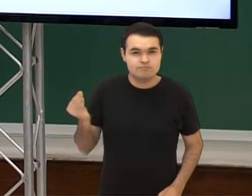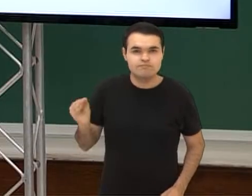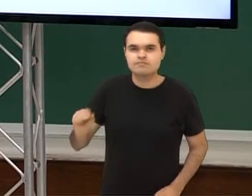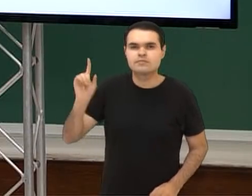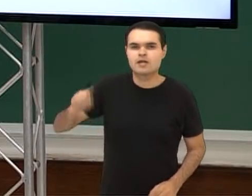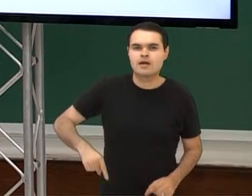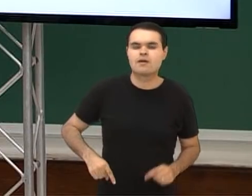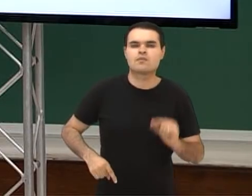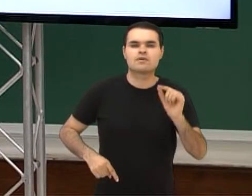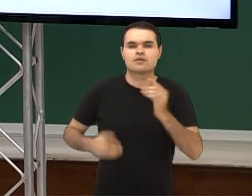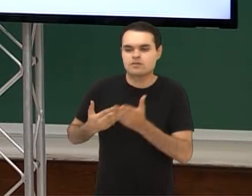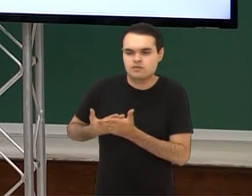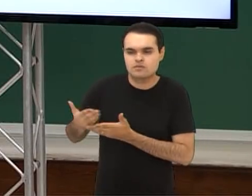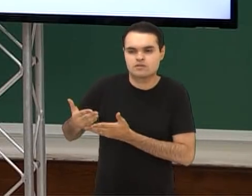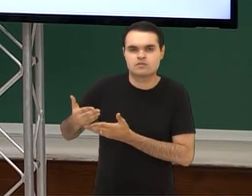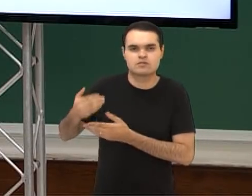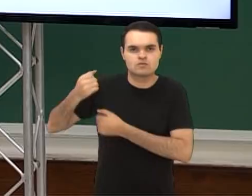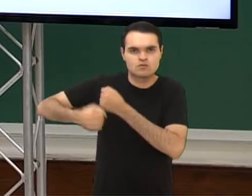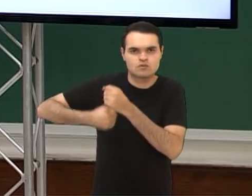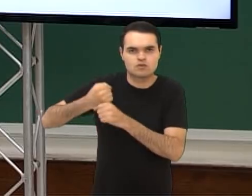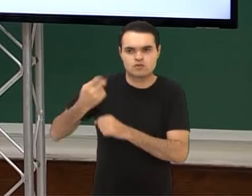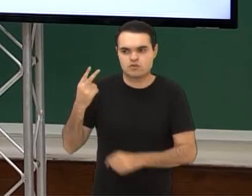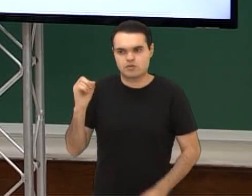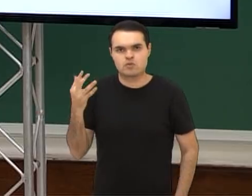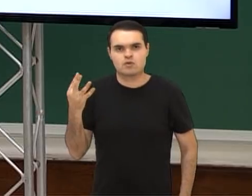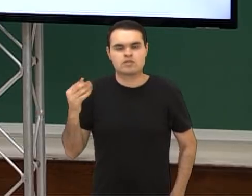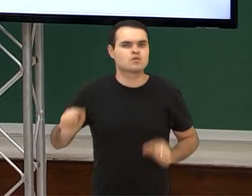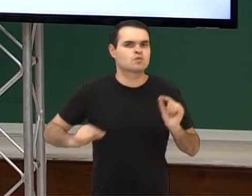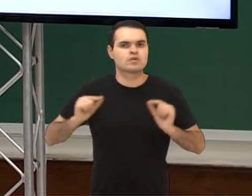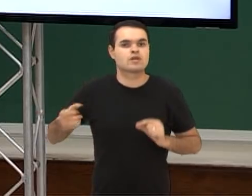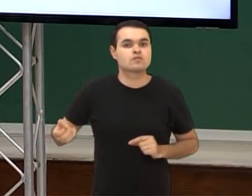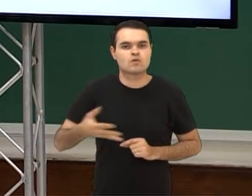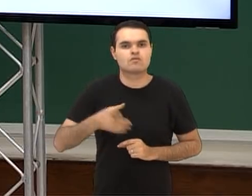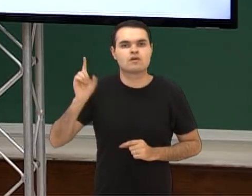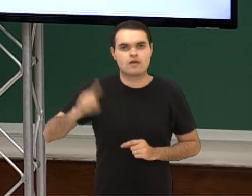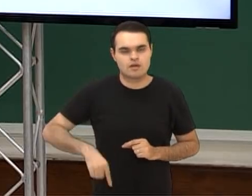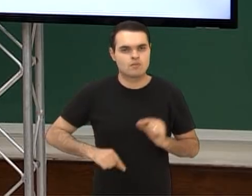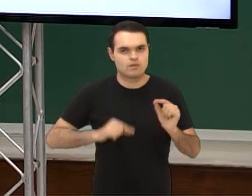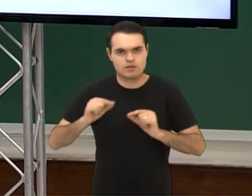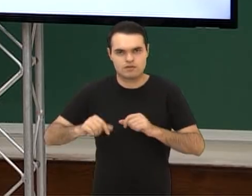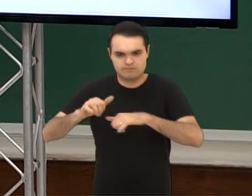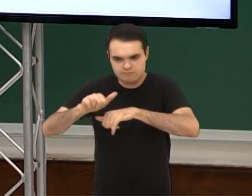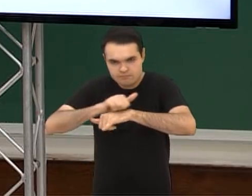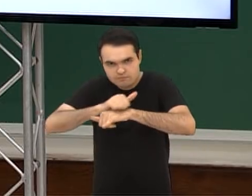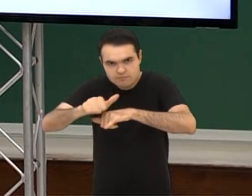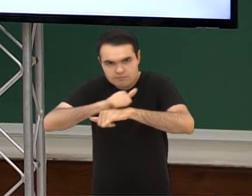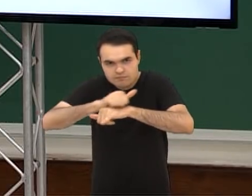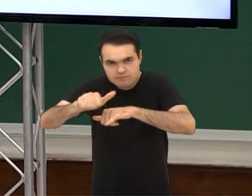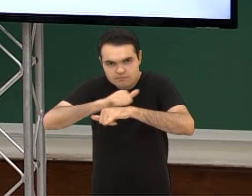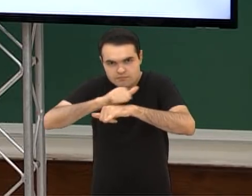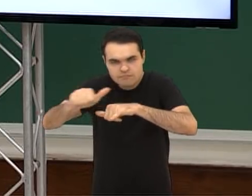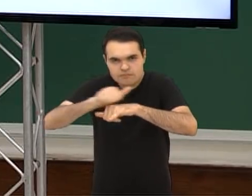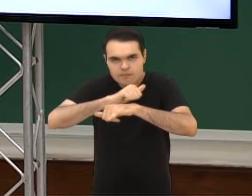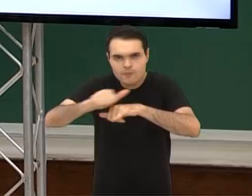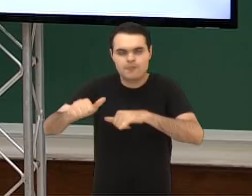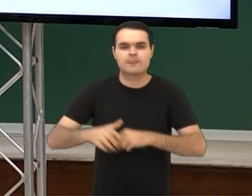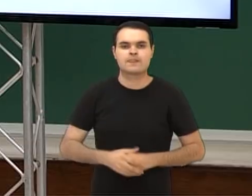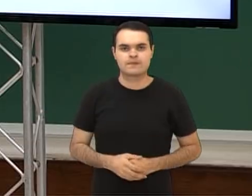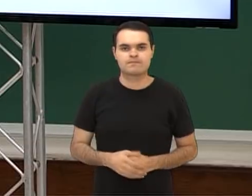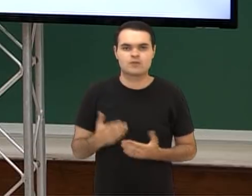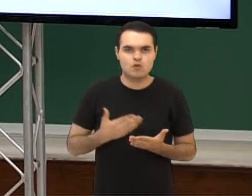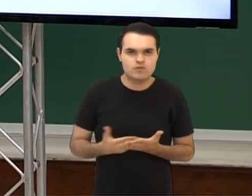a partir do início do ano seguinte. Qual o elemento novo? Operação Lava Jato, que, como nós falamos, iniciou